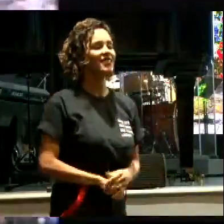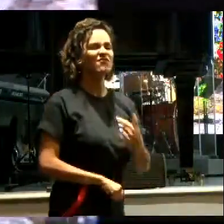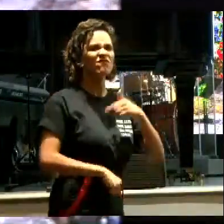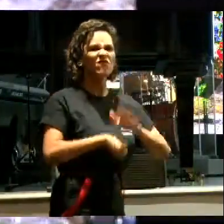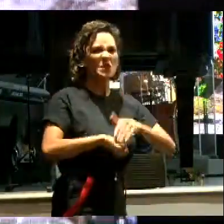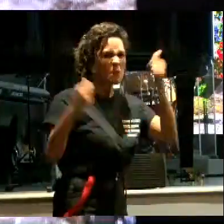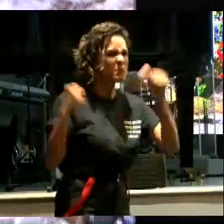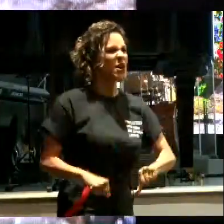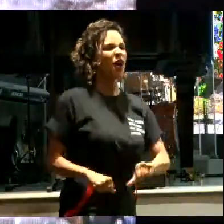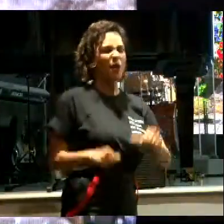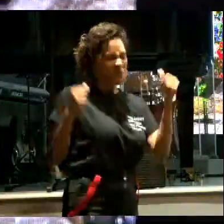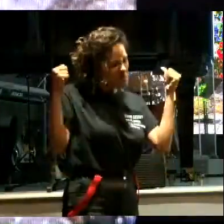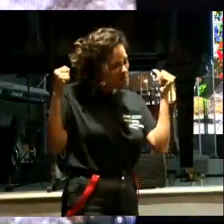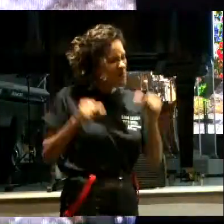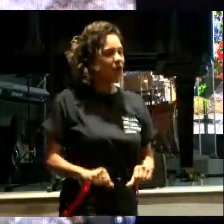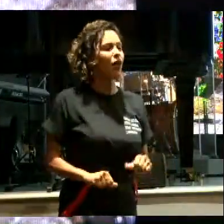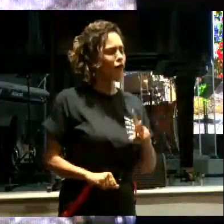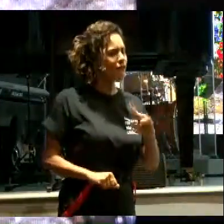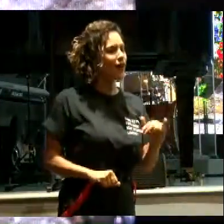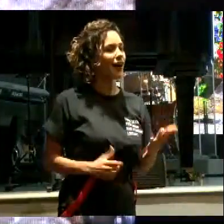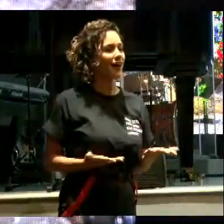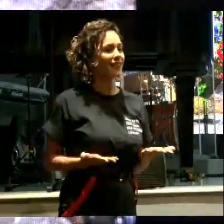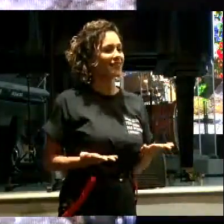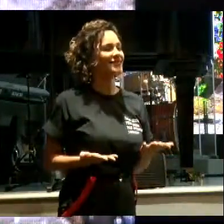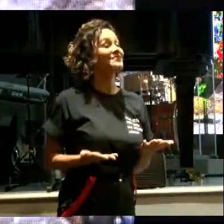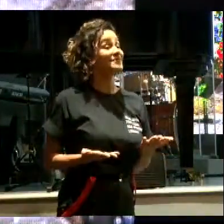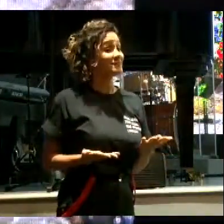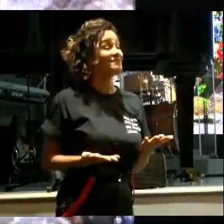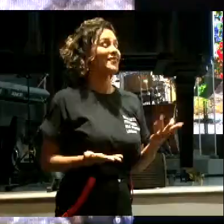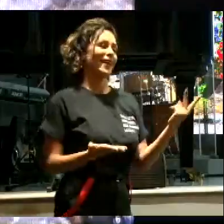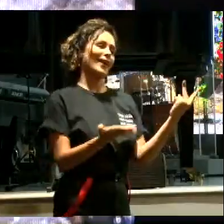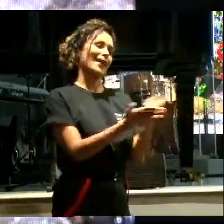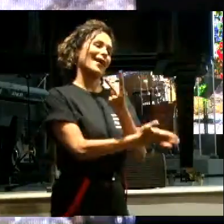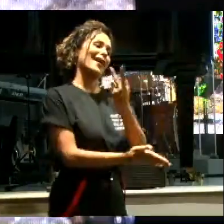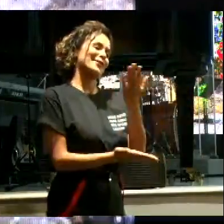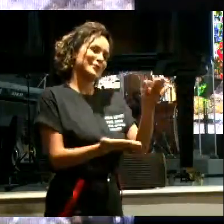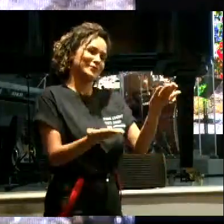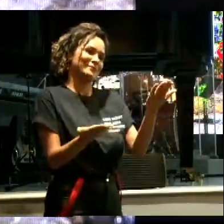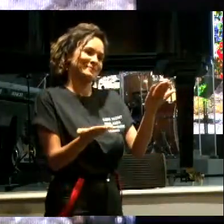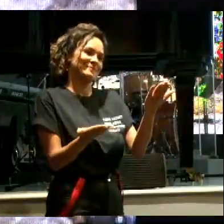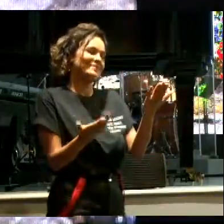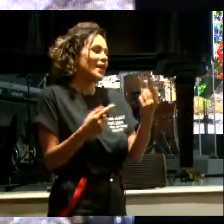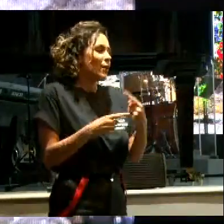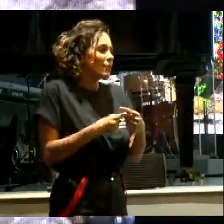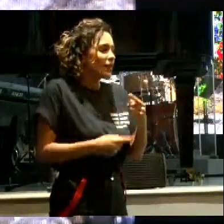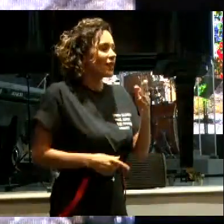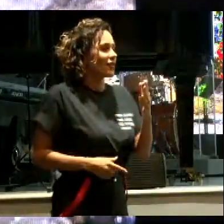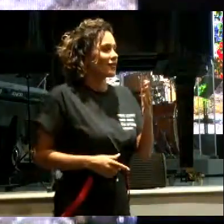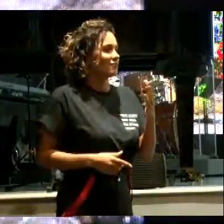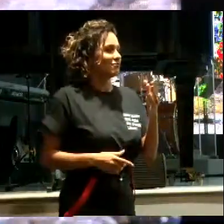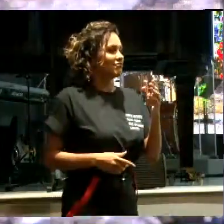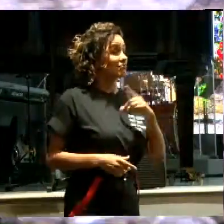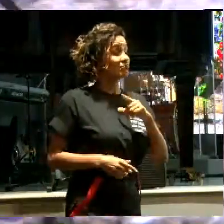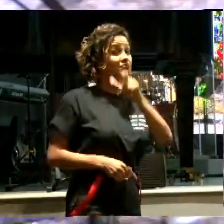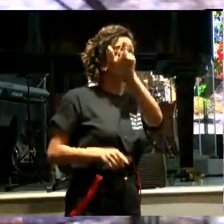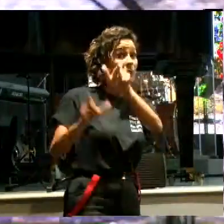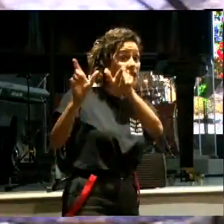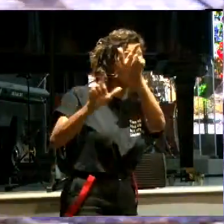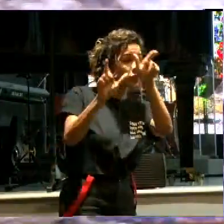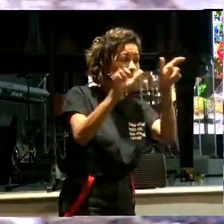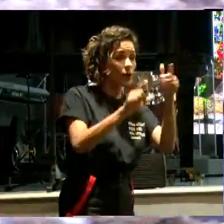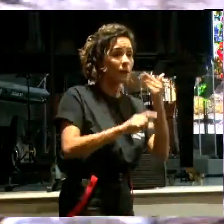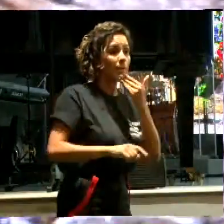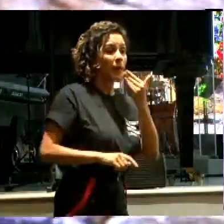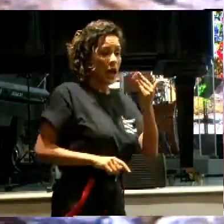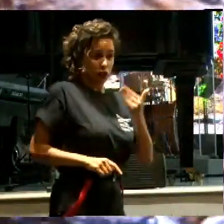pior serviço. E é aí que está o nosso erro, sabe por quê? Porque quando as pessoas pedem para a gente